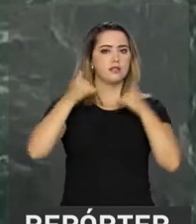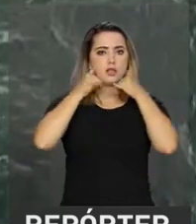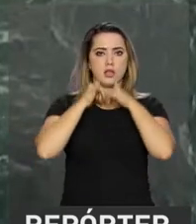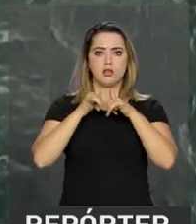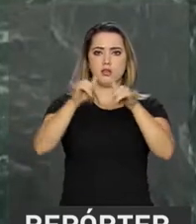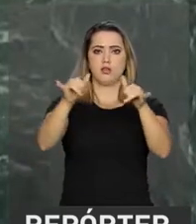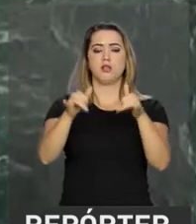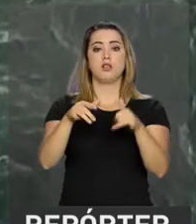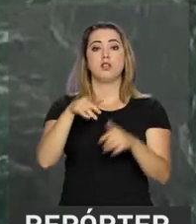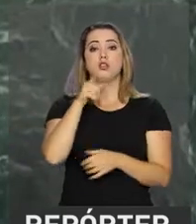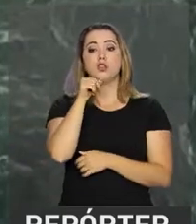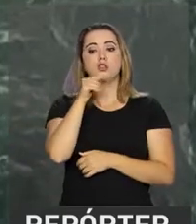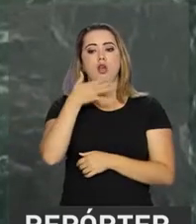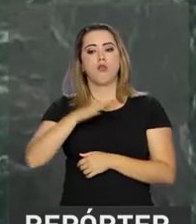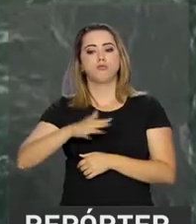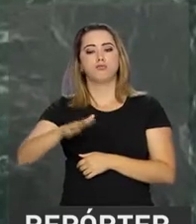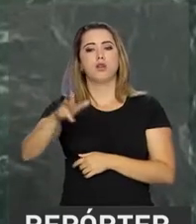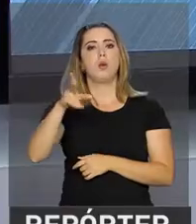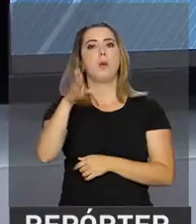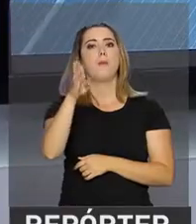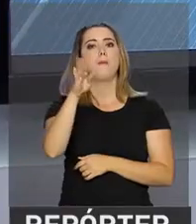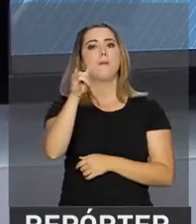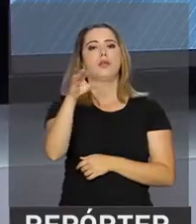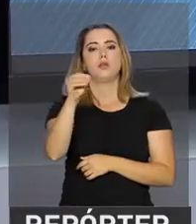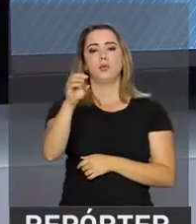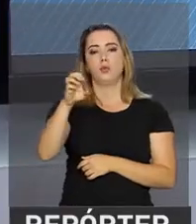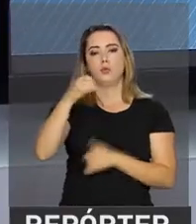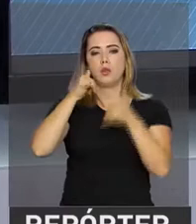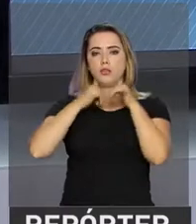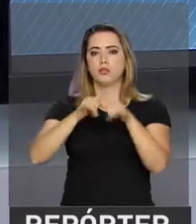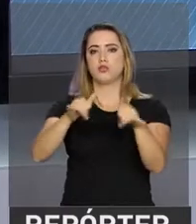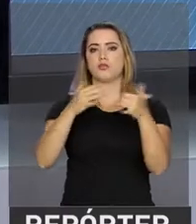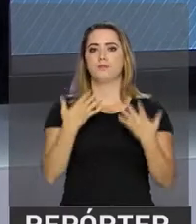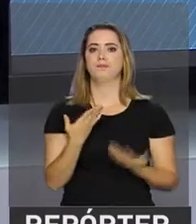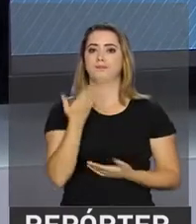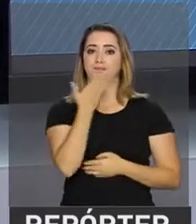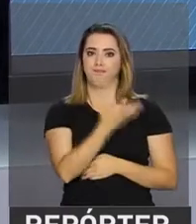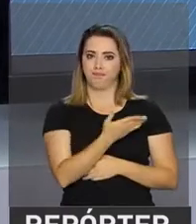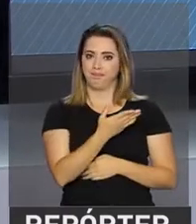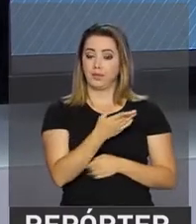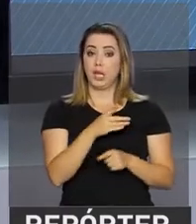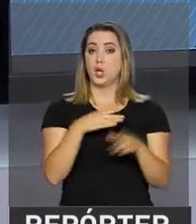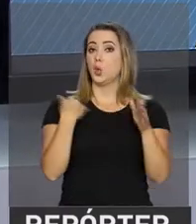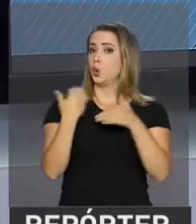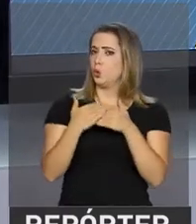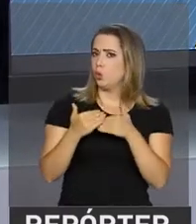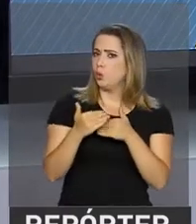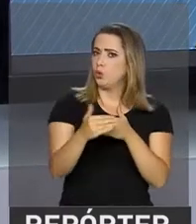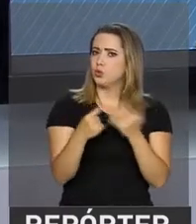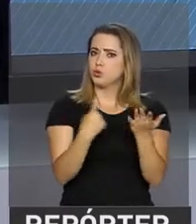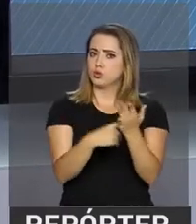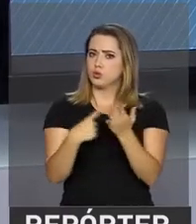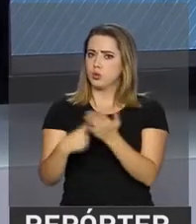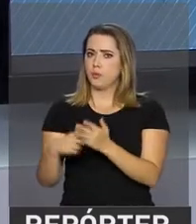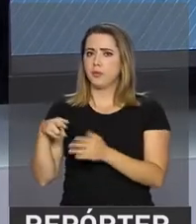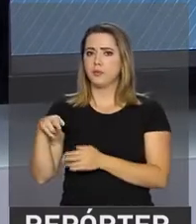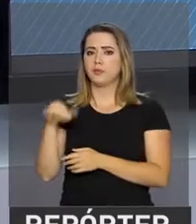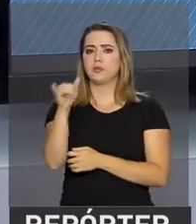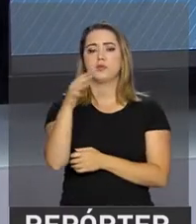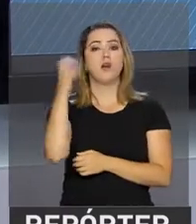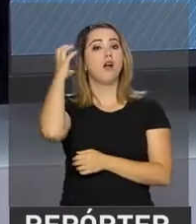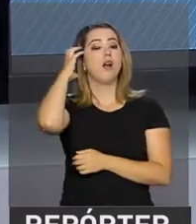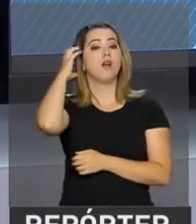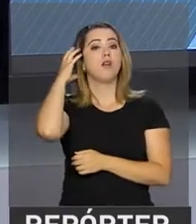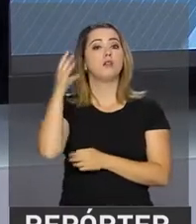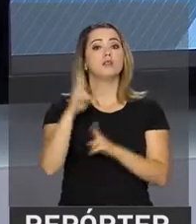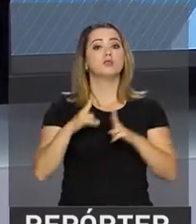energia hídrica e em bioenergia. Ainda sobre a agenda em Nova York, o presidente Michel Temer concedeu uma entrevista à